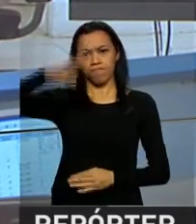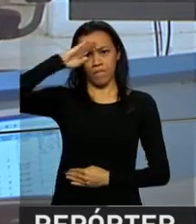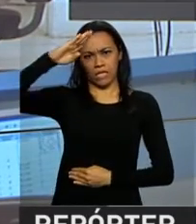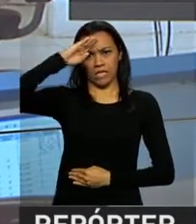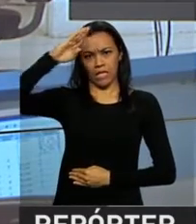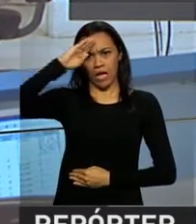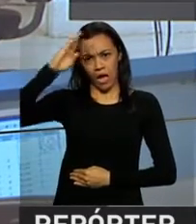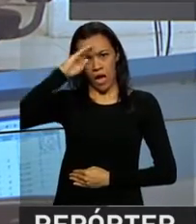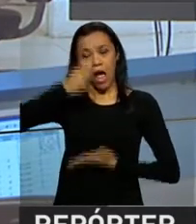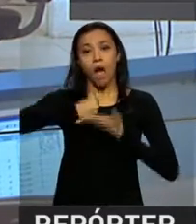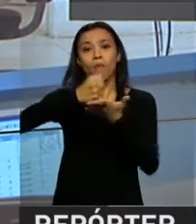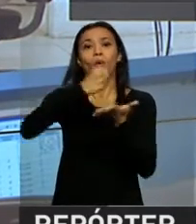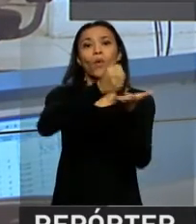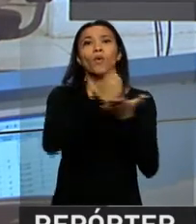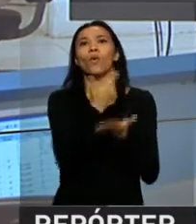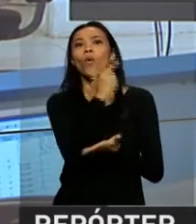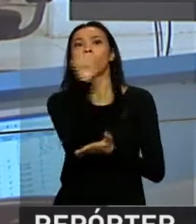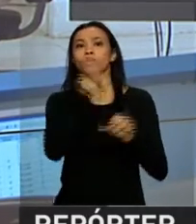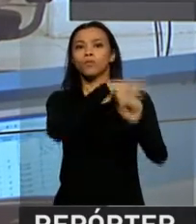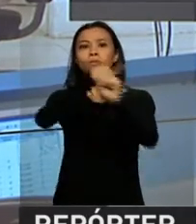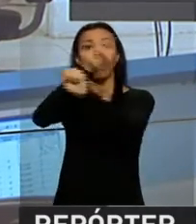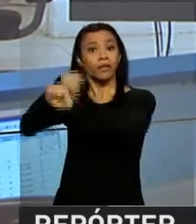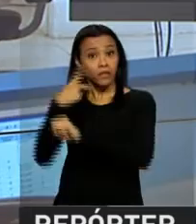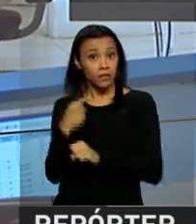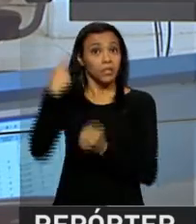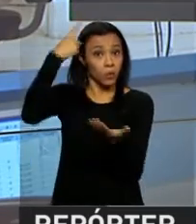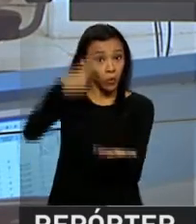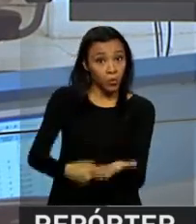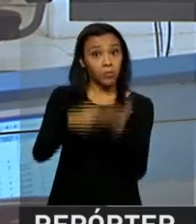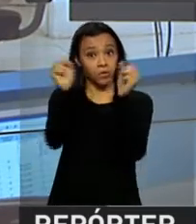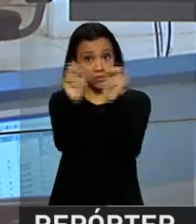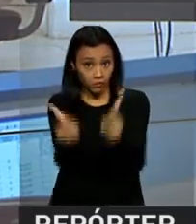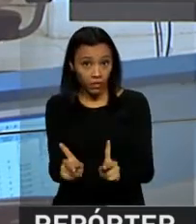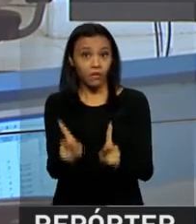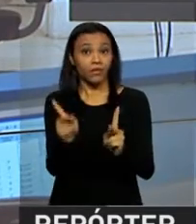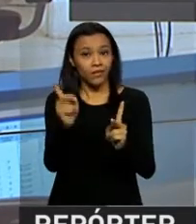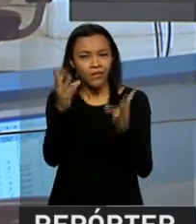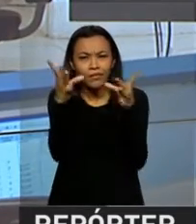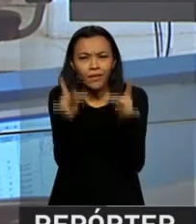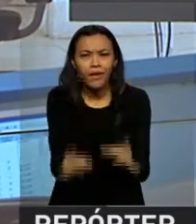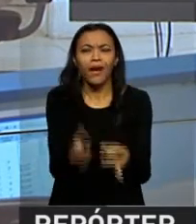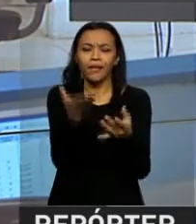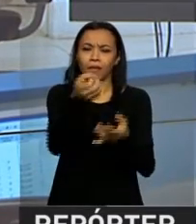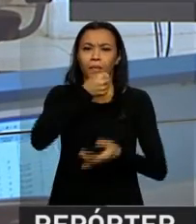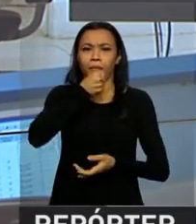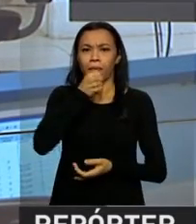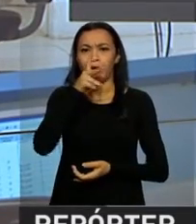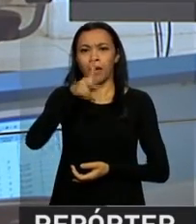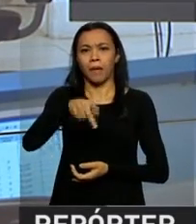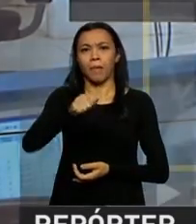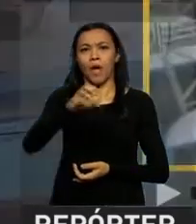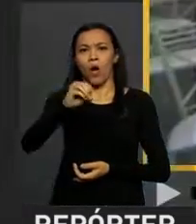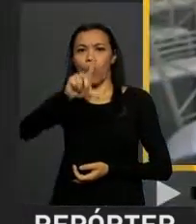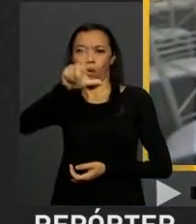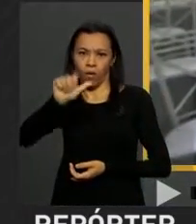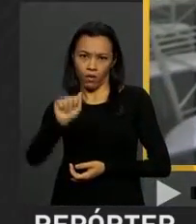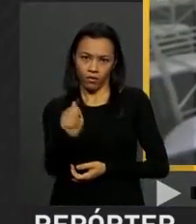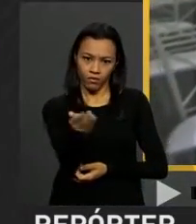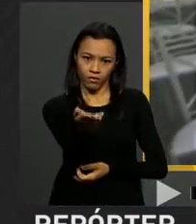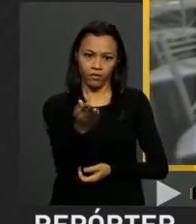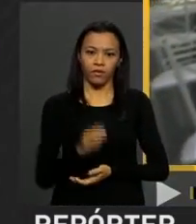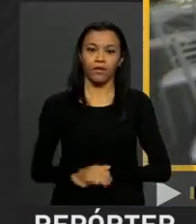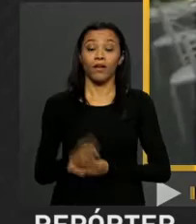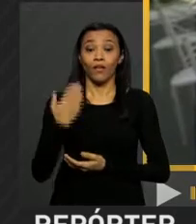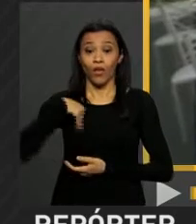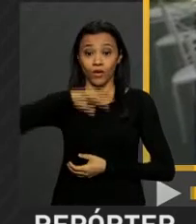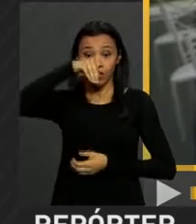levam ajuda e apoio a outros países em missões de paz. Os detalhes com Paola De Orte. Nós estamos aqui